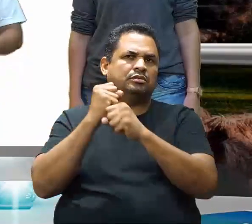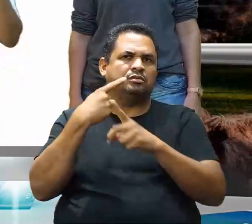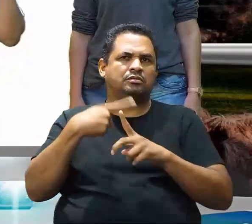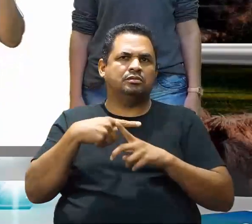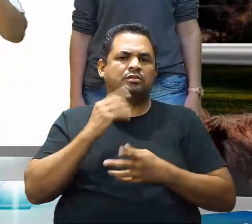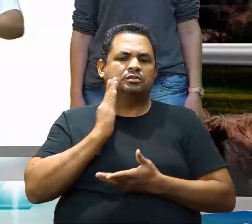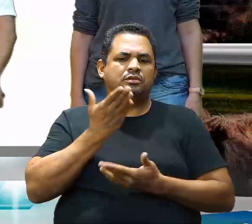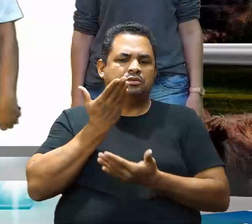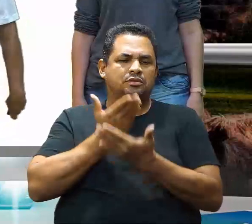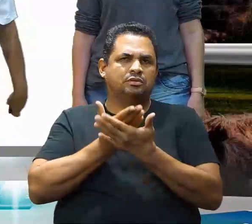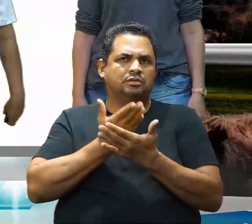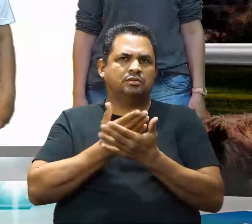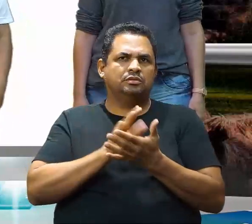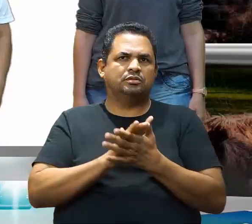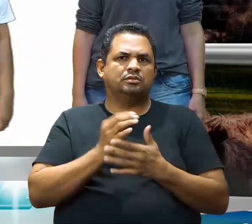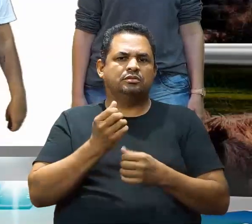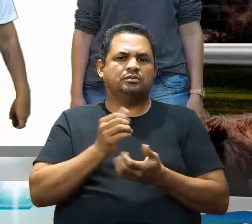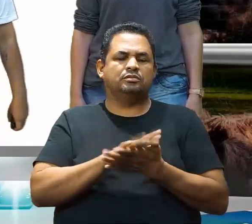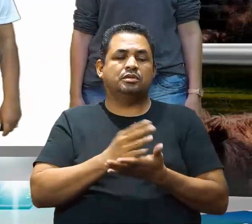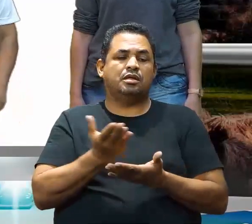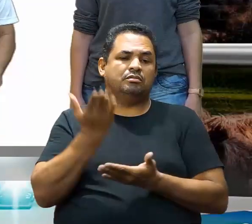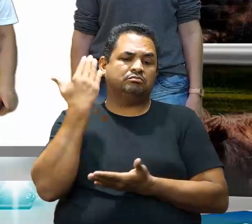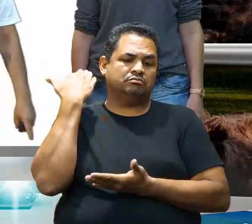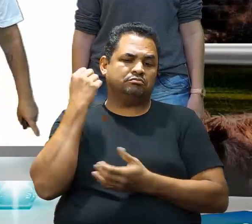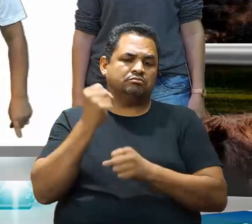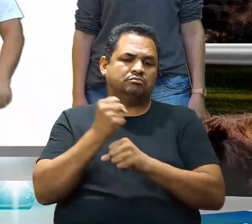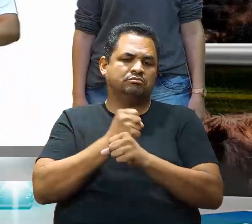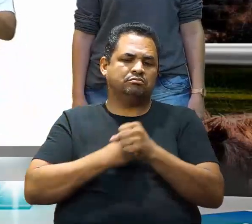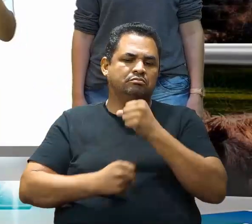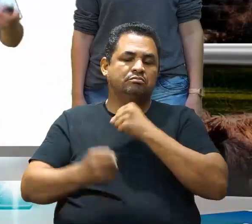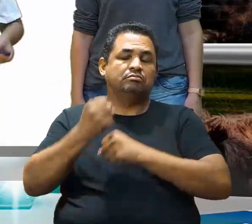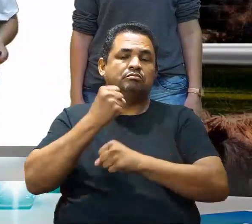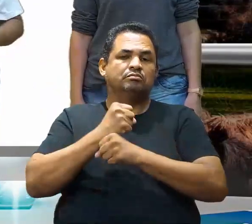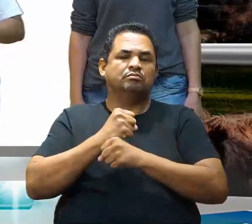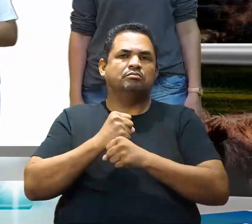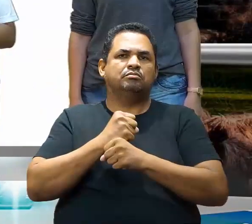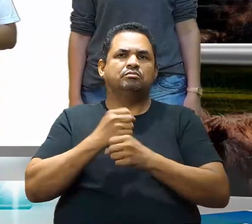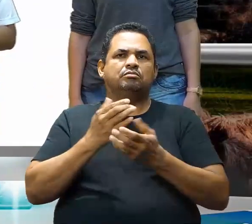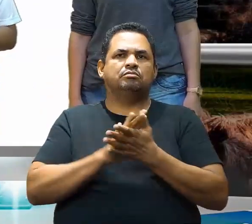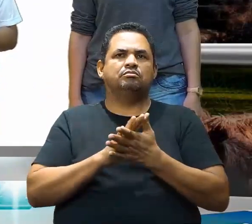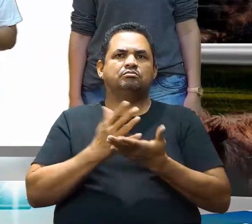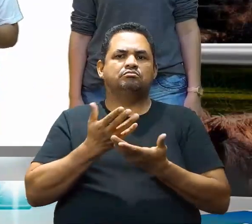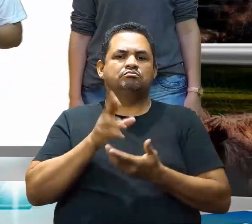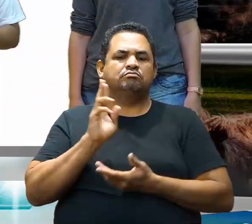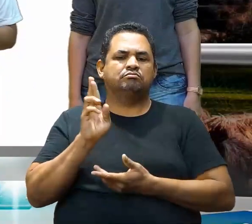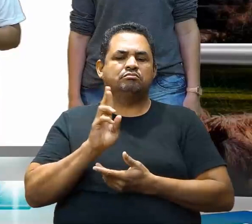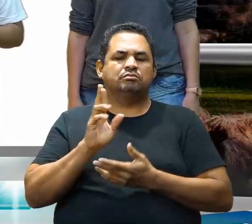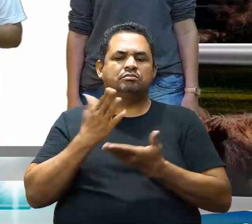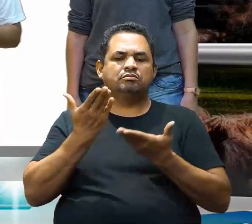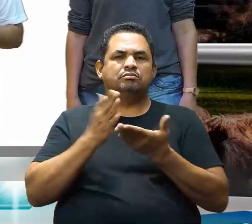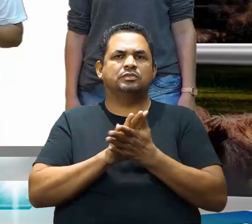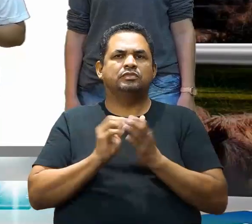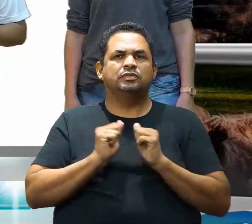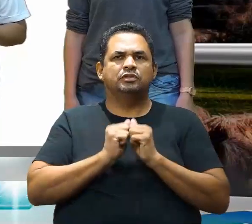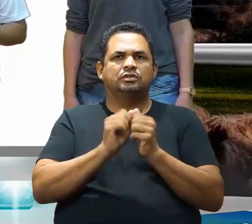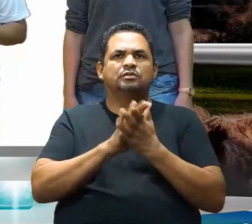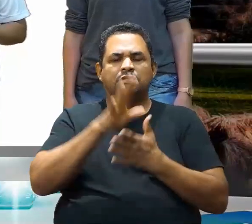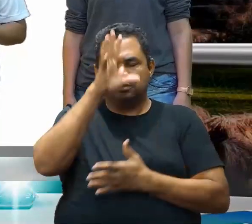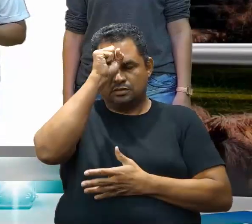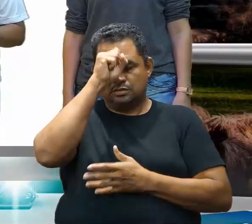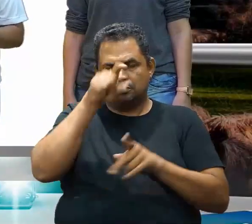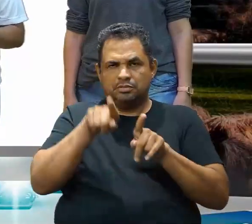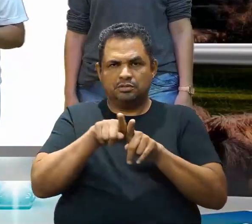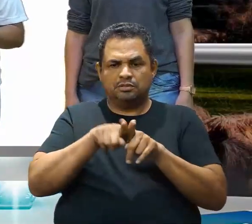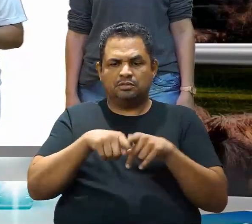viram no ano passado. Mas é sempre bom revisar e para quem não estava conosco ano passado, aprender. Então, vamos lá.